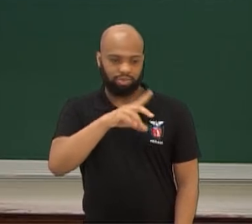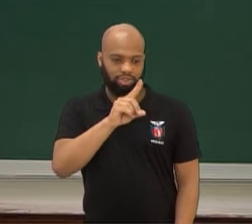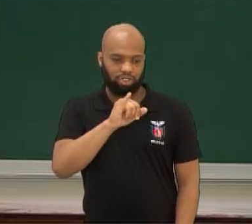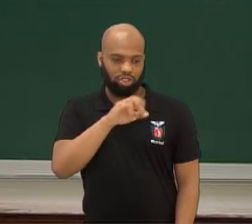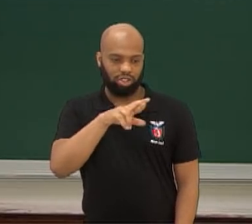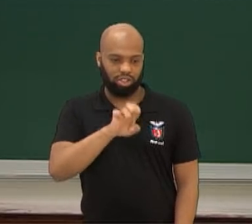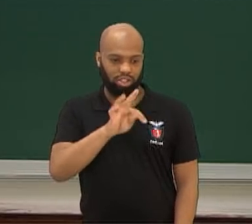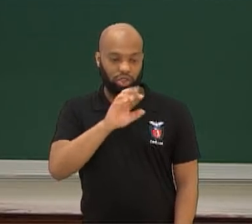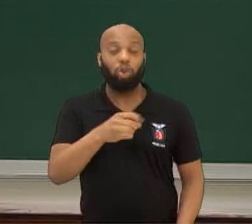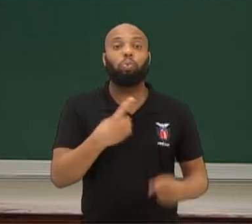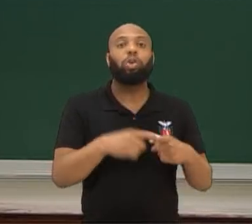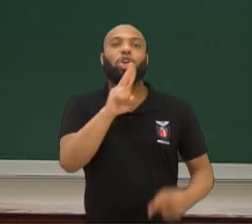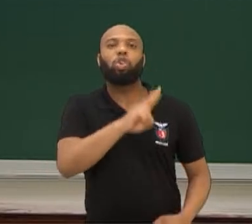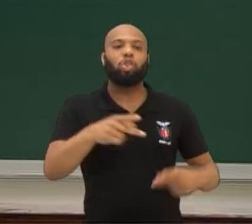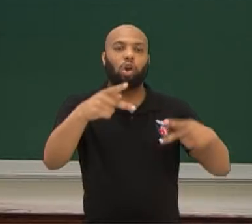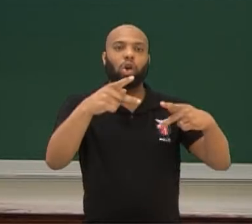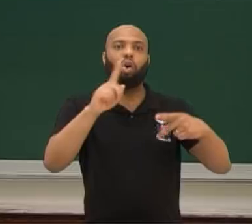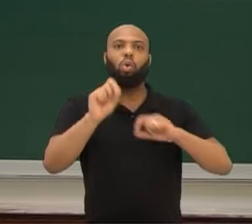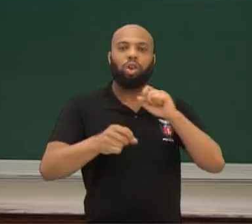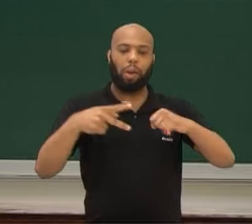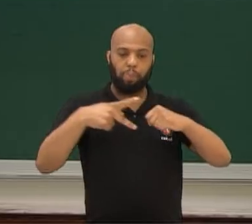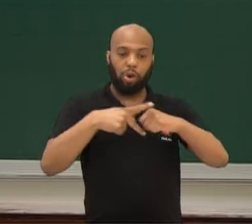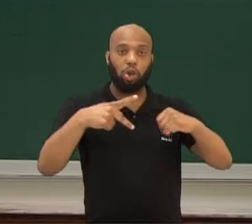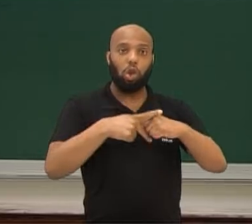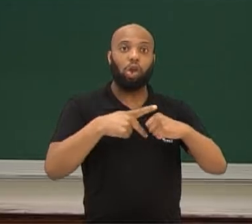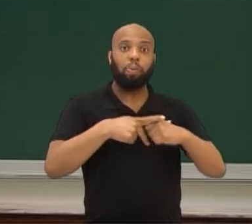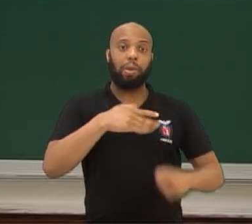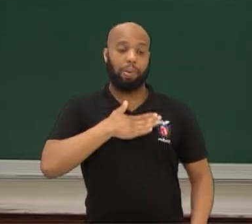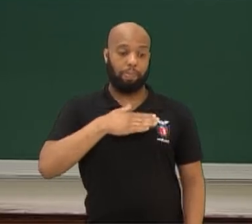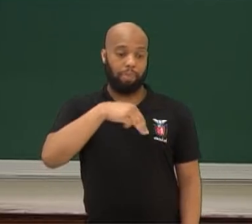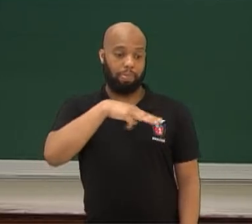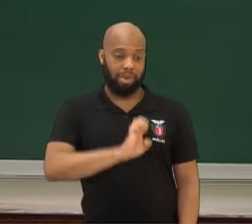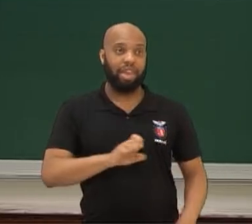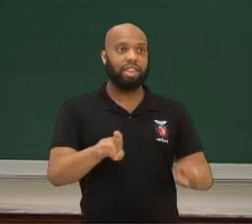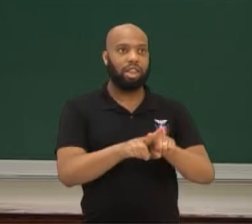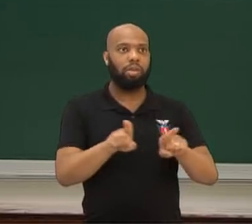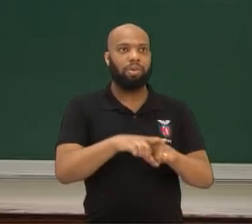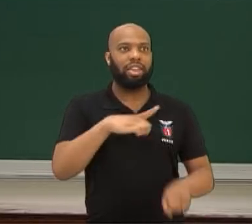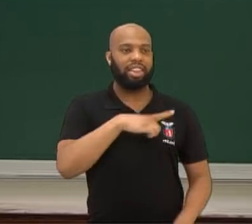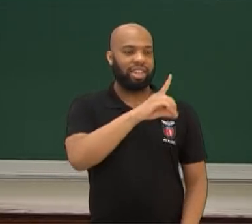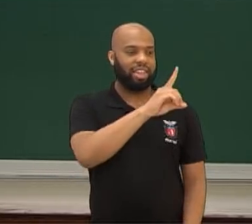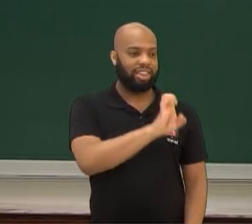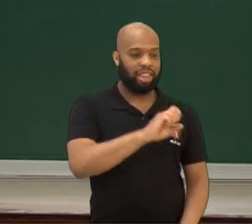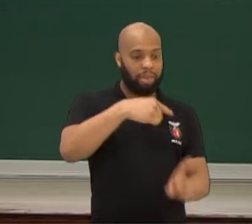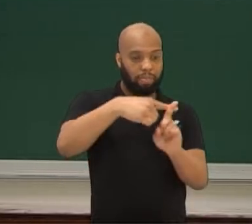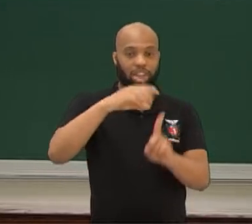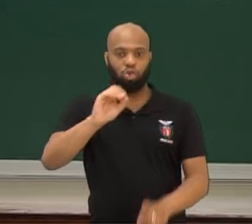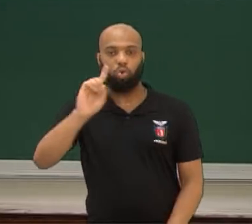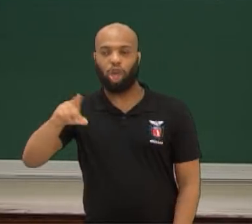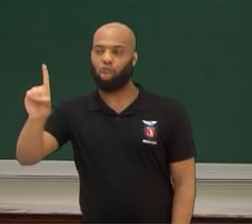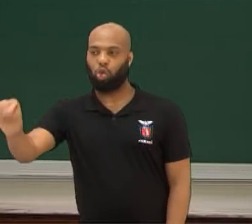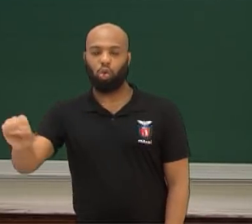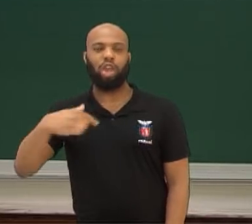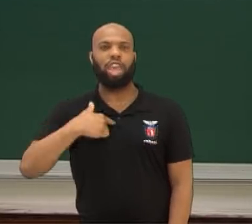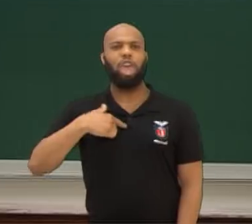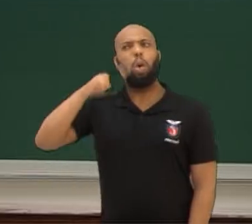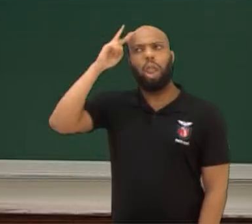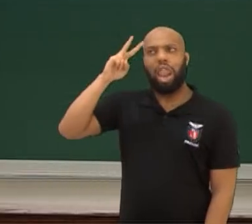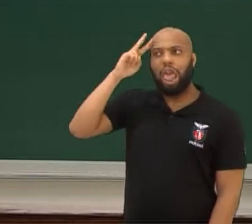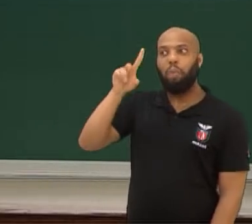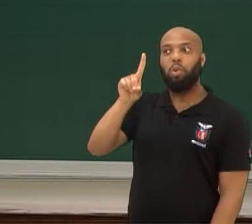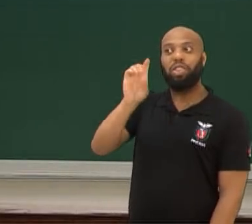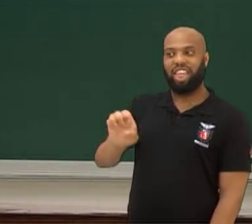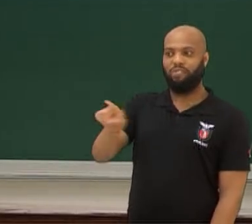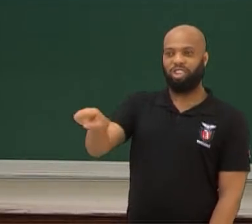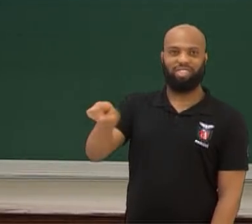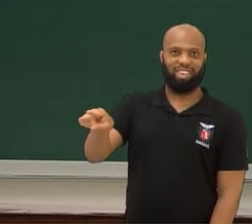o pronome me e a locução prepositiva de mais o. Então, eu posso dizer, eu me recordo de você. Né? Se eu uso o